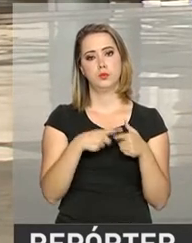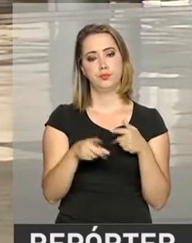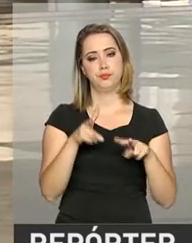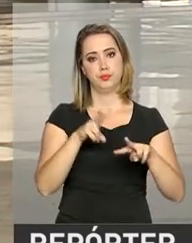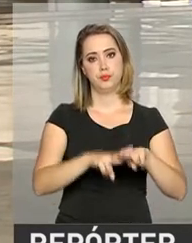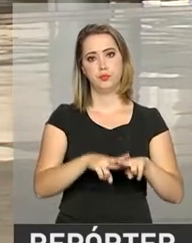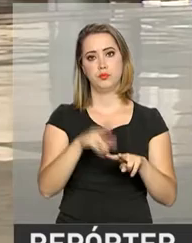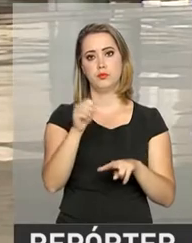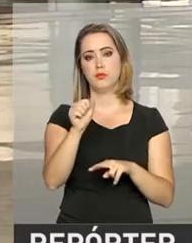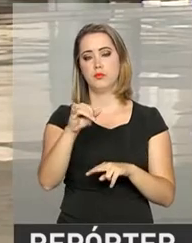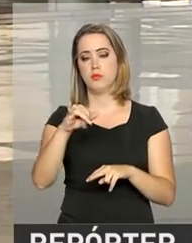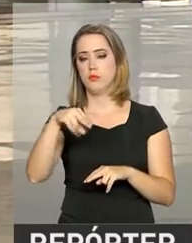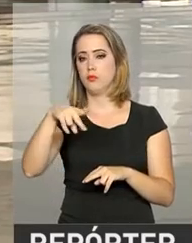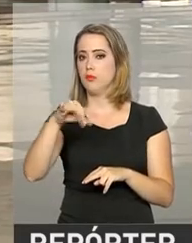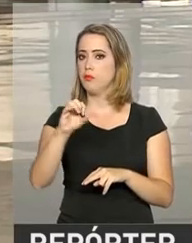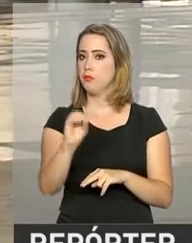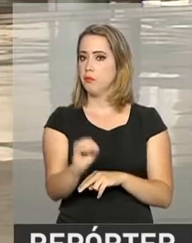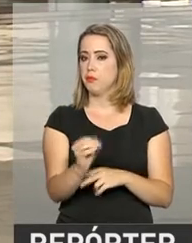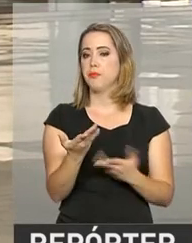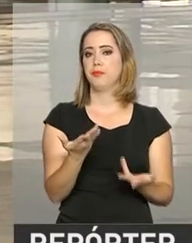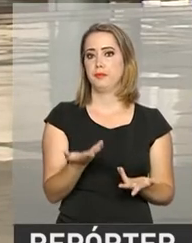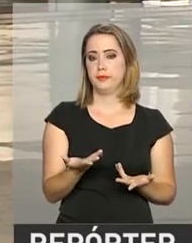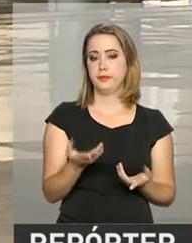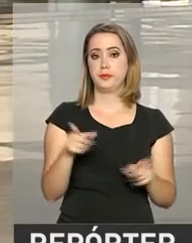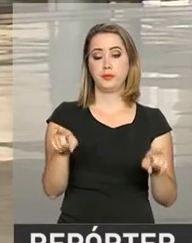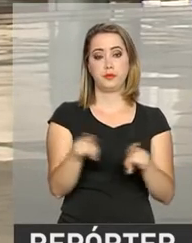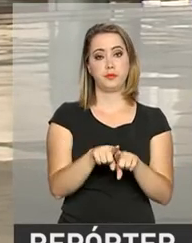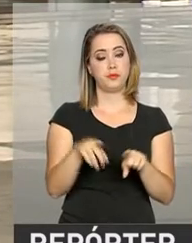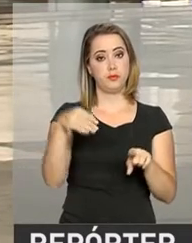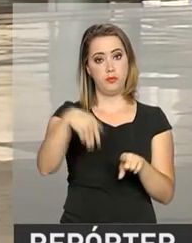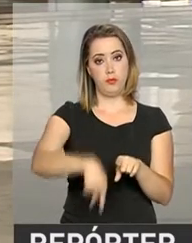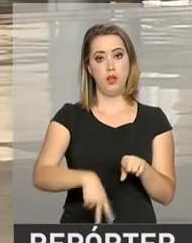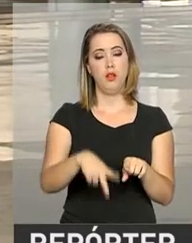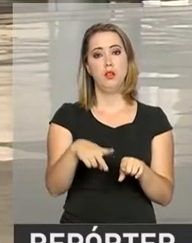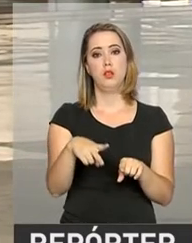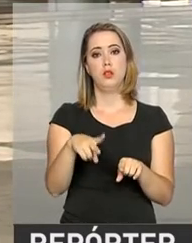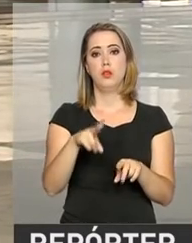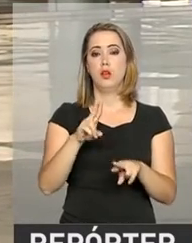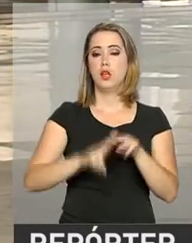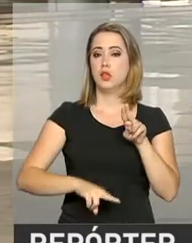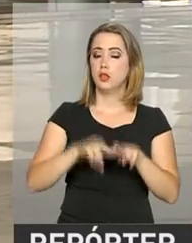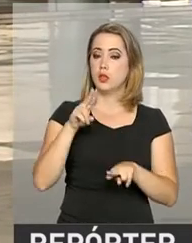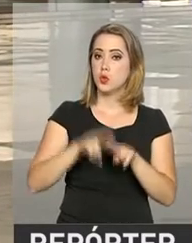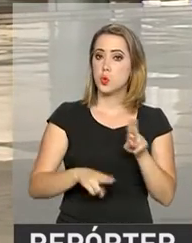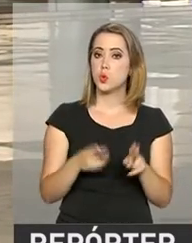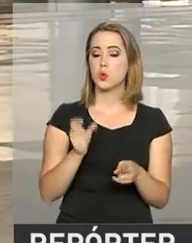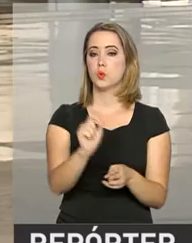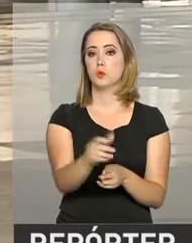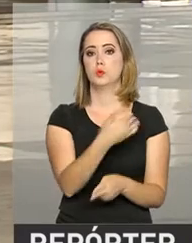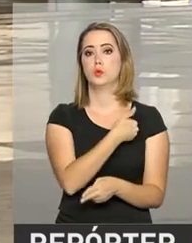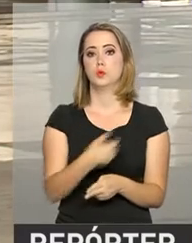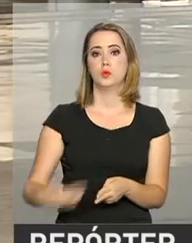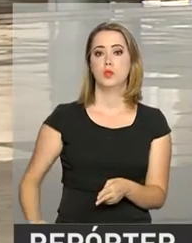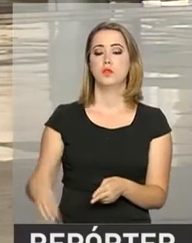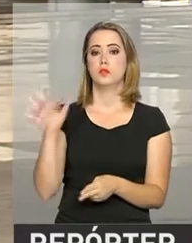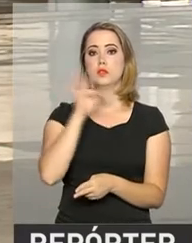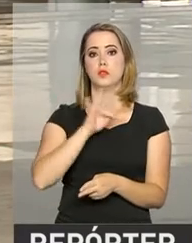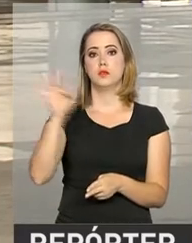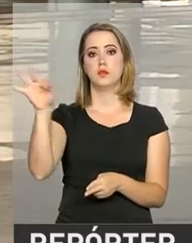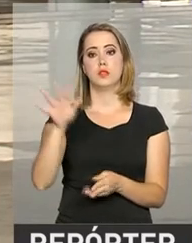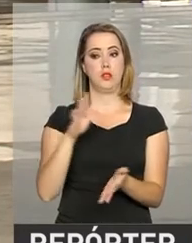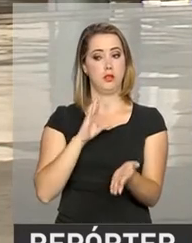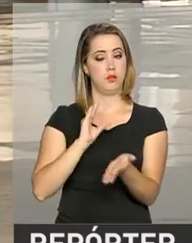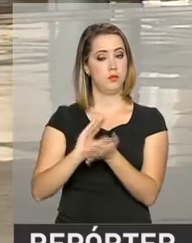presídio Anísio Jobim. E que até o meio desse ano, até junho, o governo federal, via Fundo